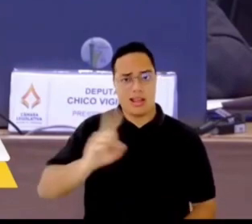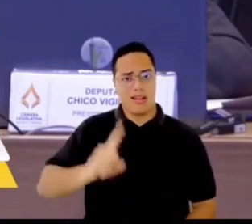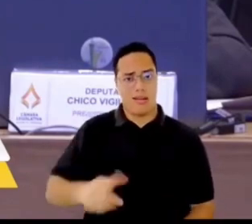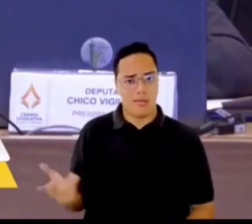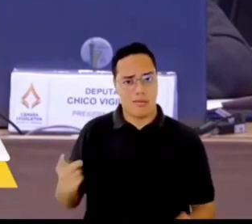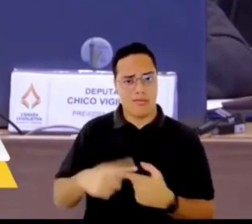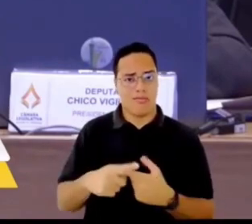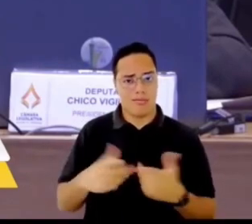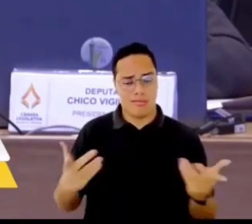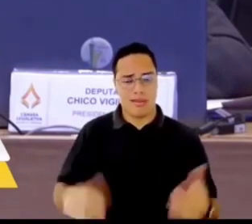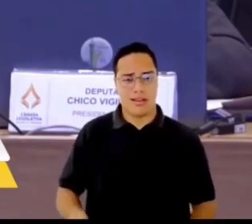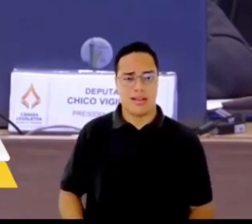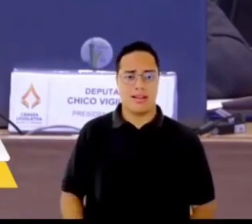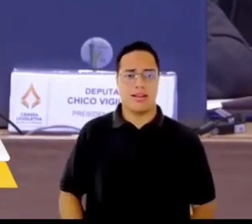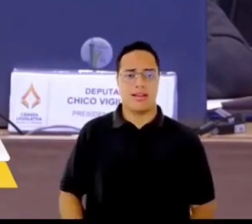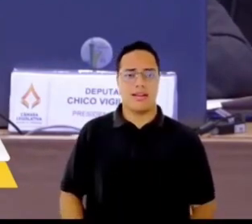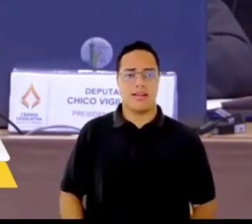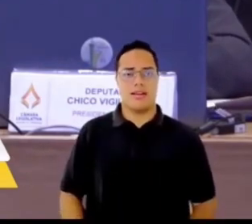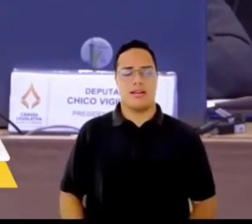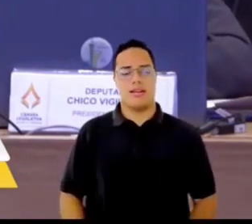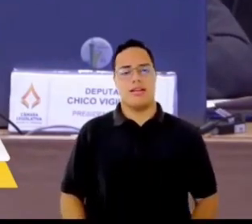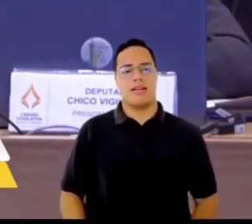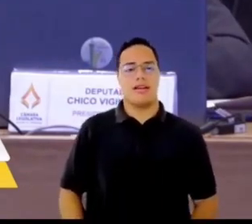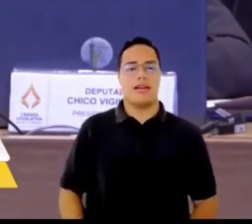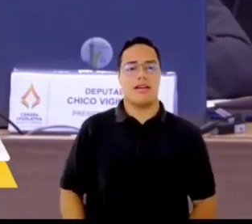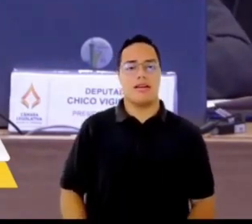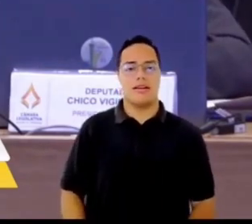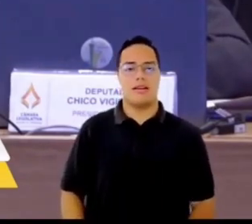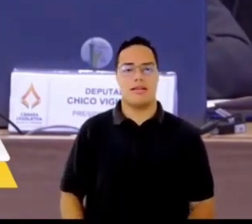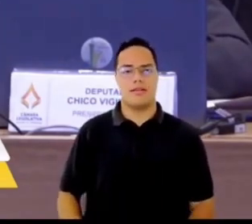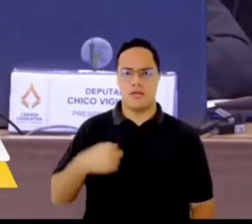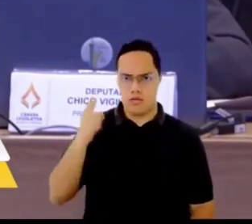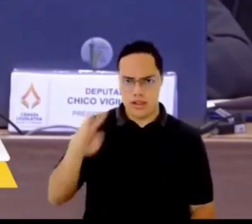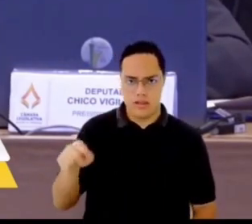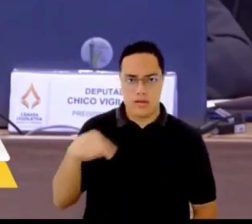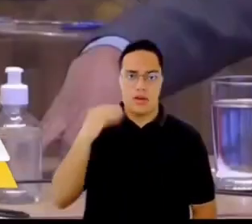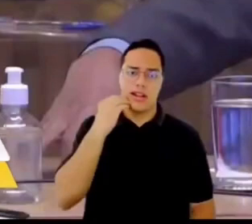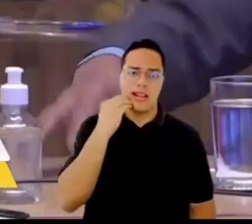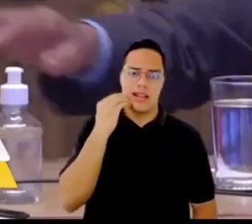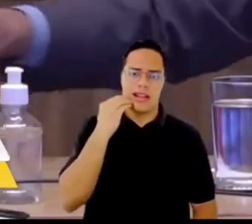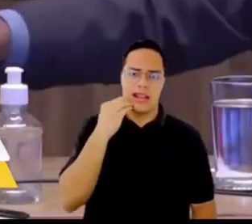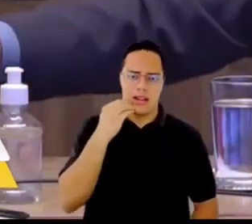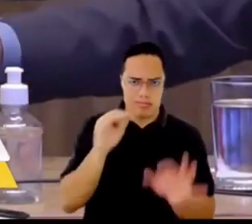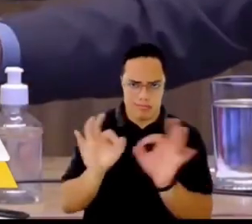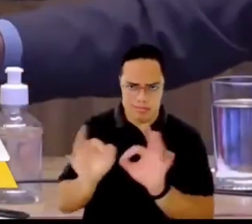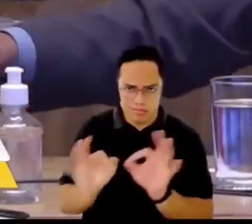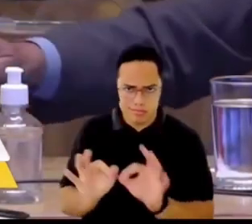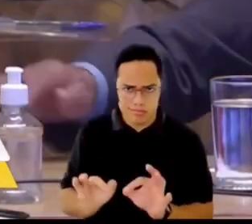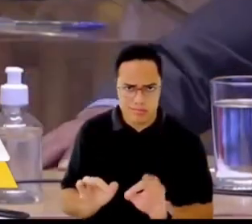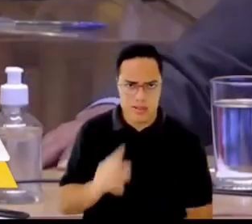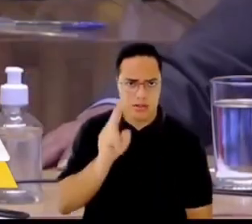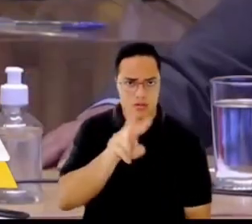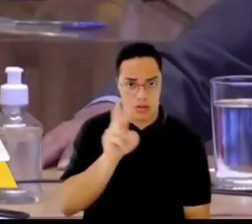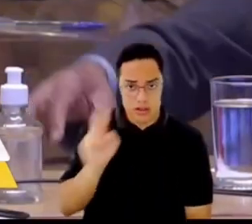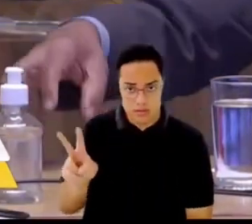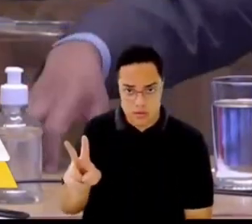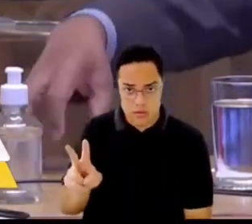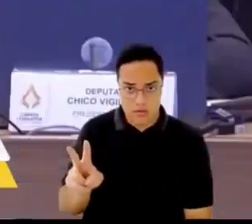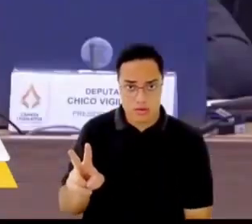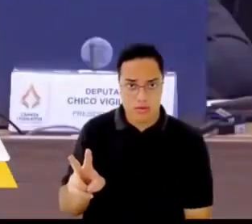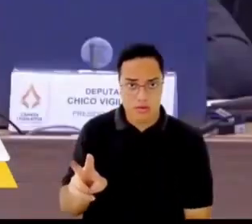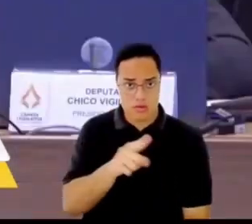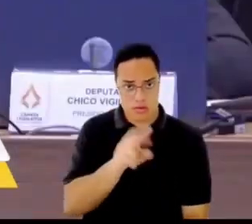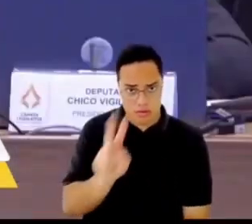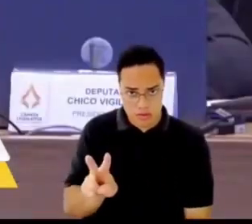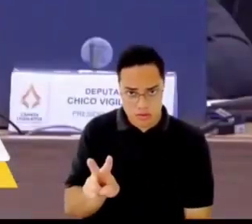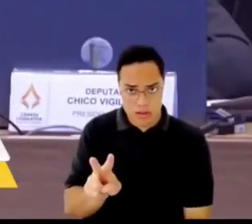tentou instalar o equipamento, o artefato. O senhor viu ele tentando instalar o artefato? Excelente. Não, isso é importante, é muito importante. Sim, claro, claro. O senhor